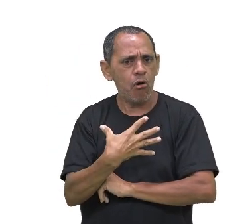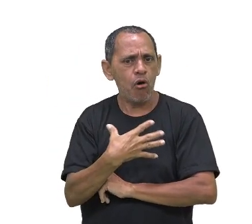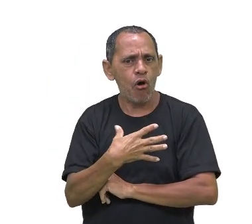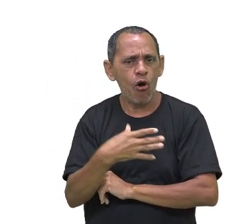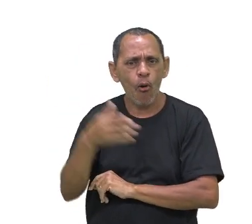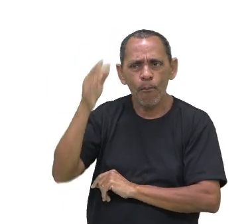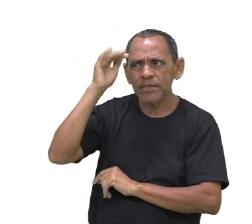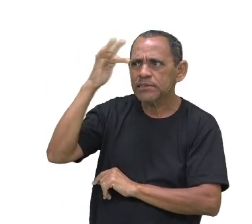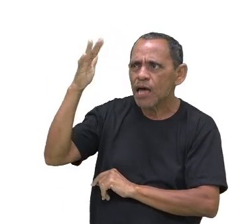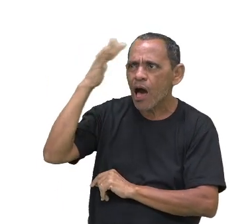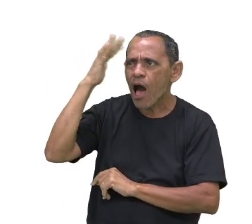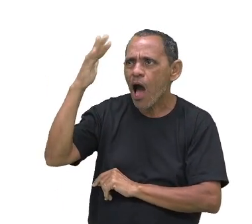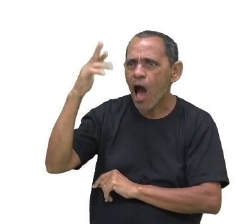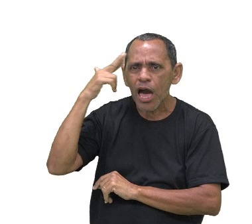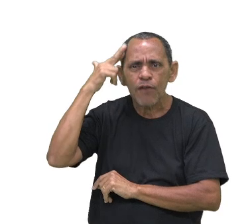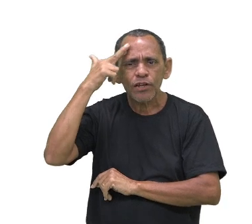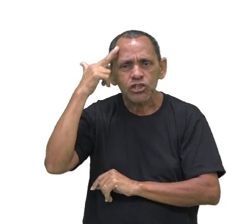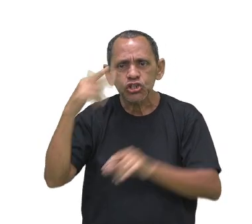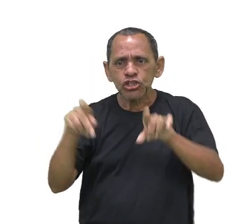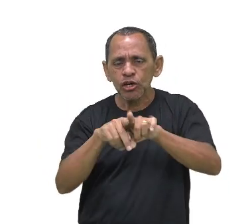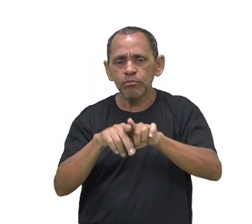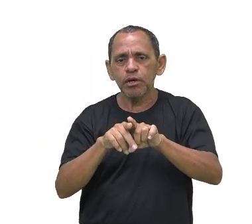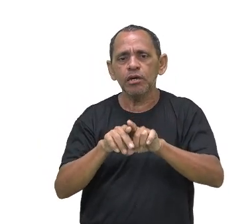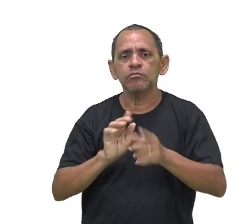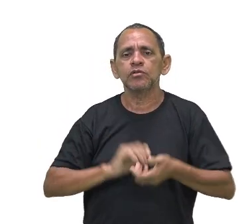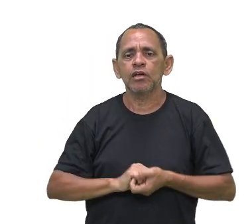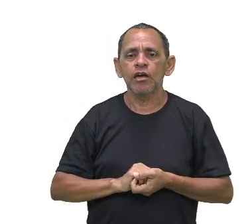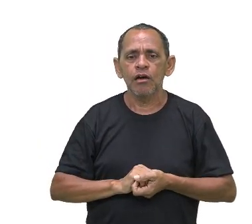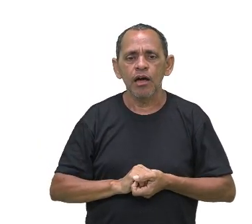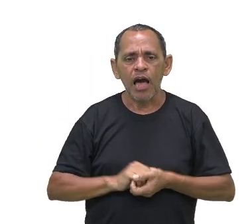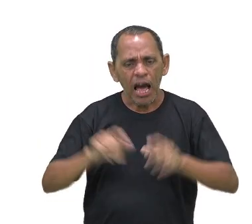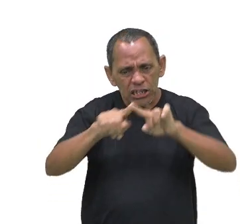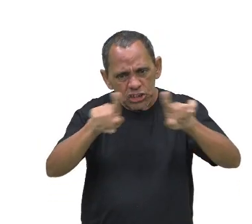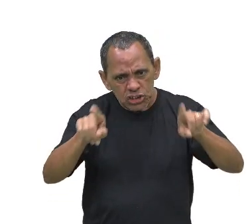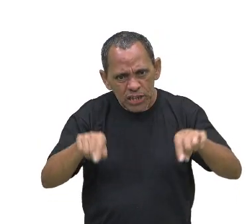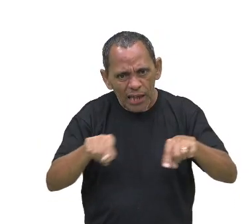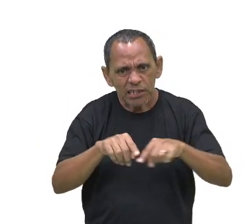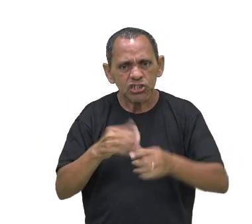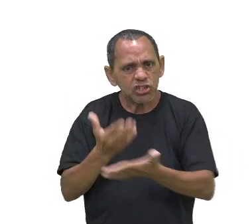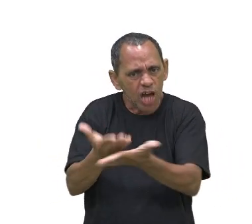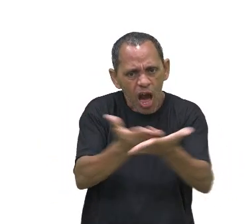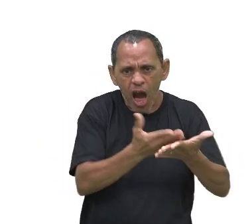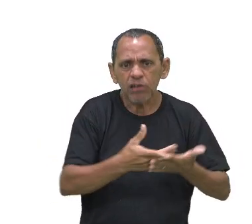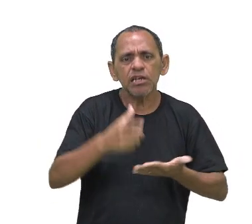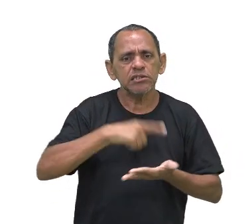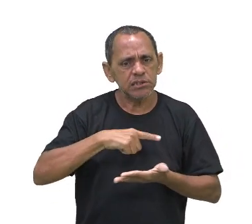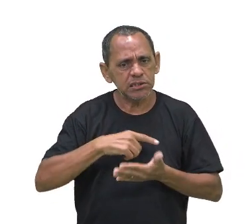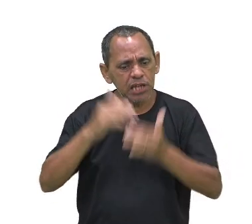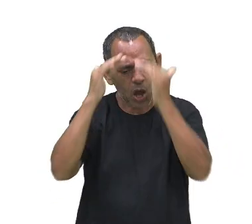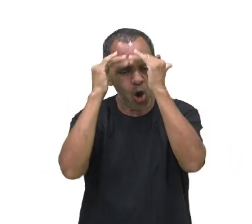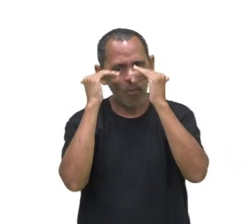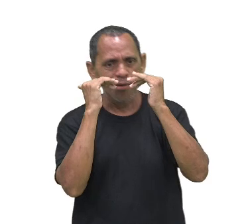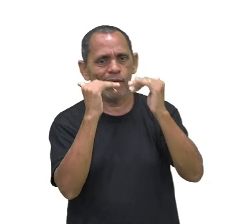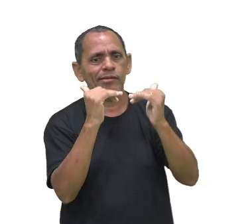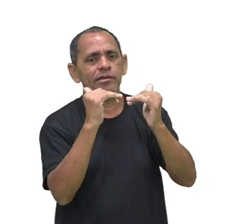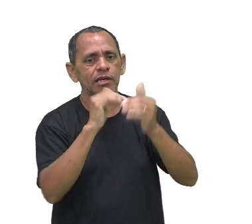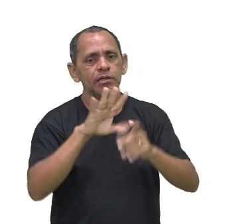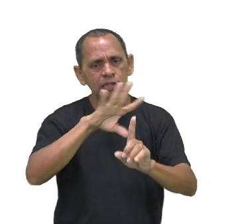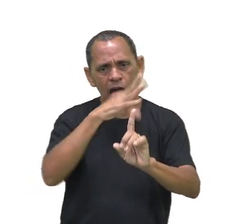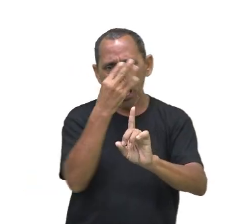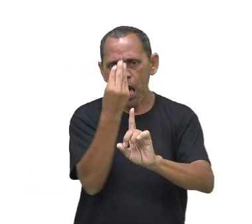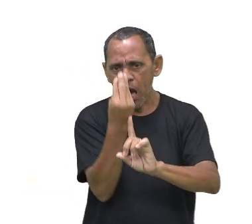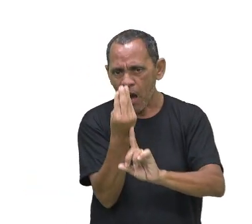aí a sua sala de aula, a sua escola, nesse espaço realmente diverso. Falamos da diversidade cultural na arte,